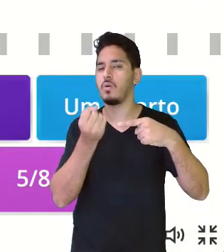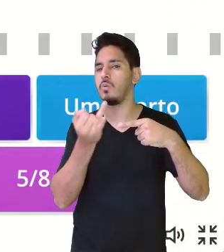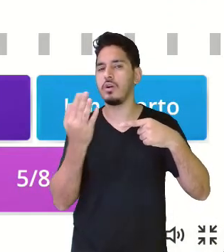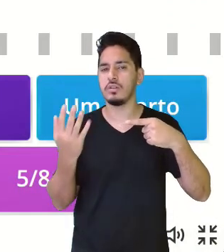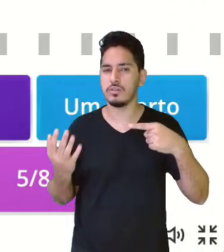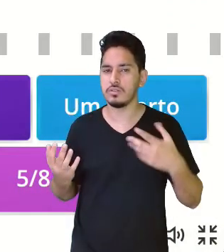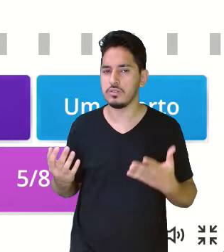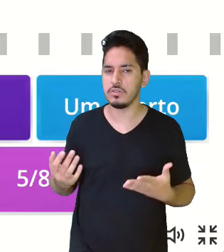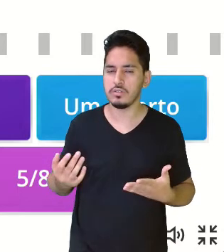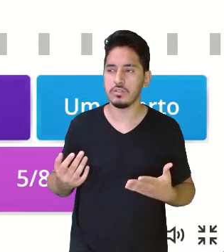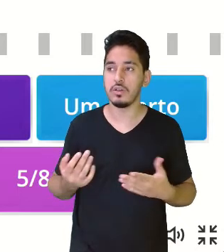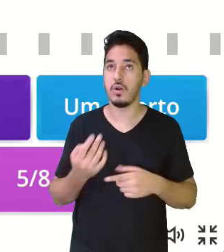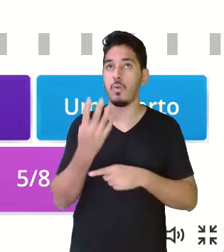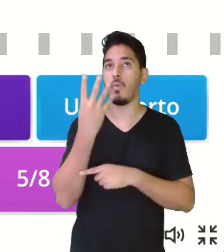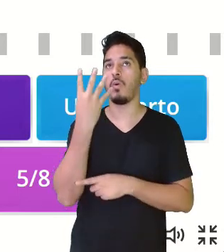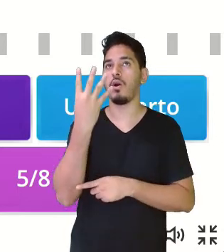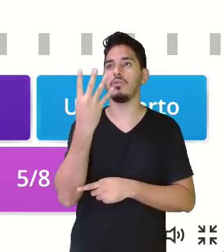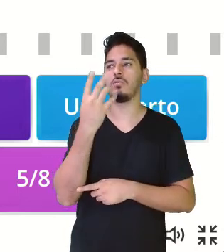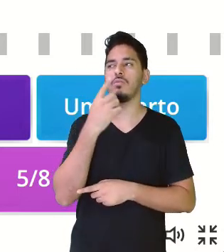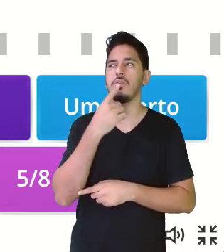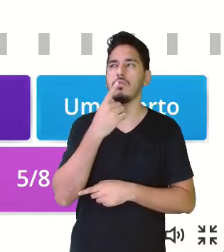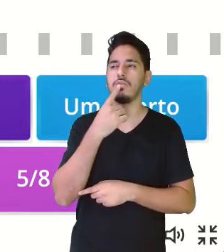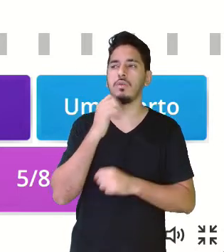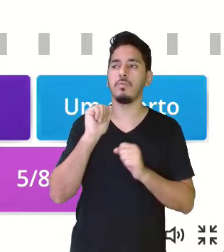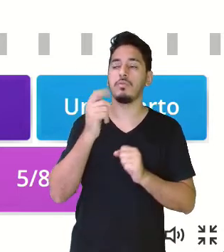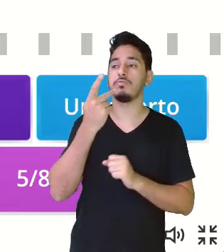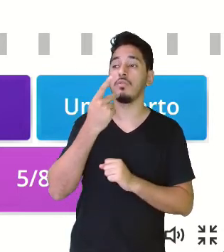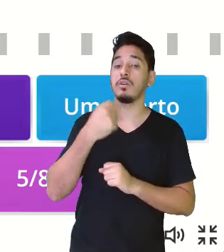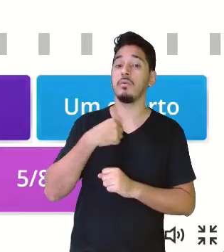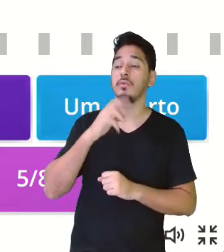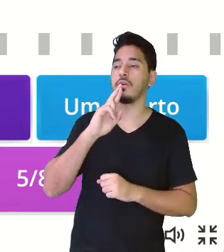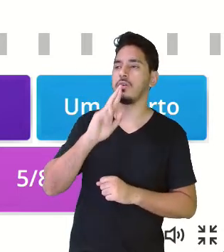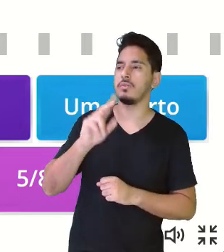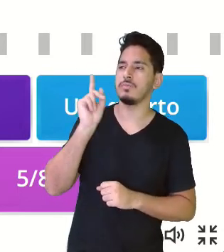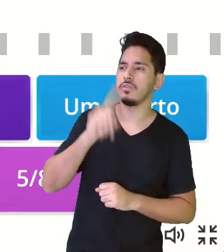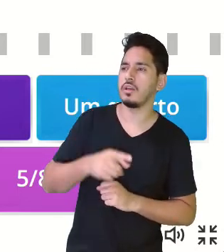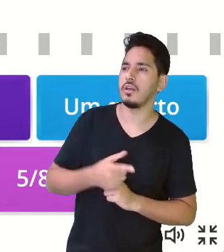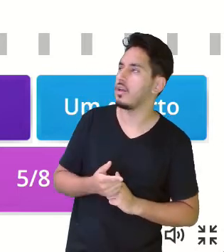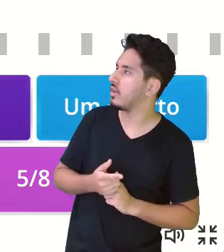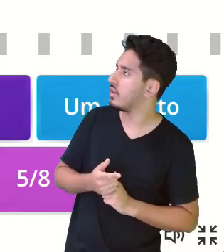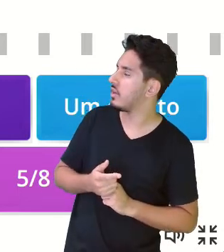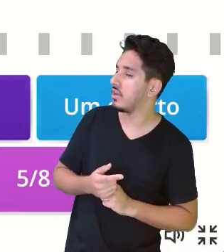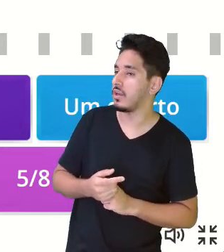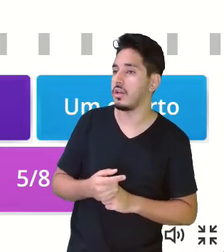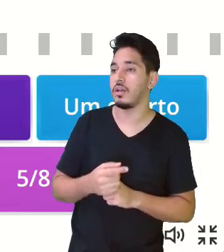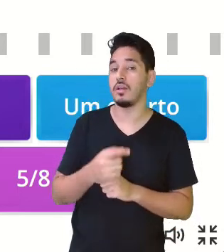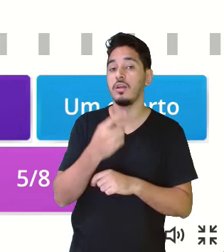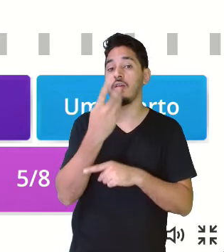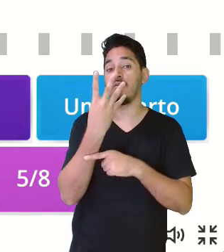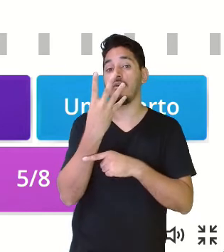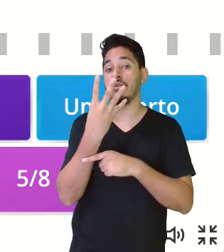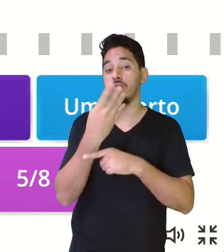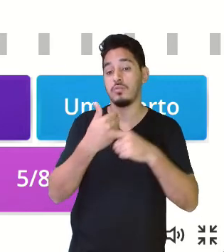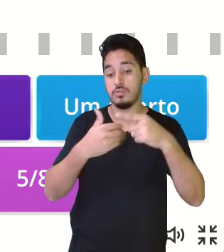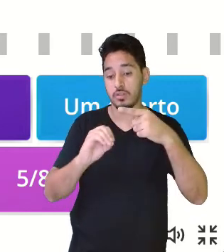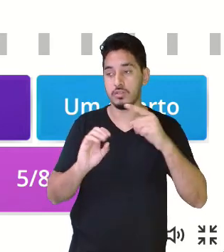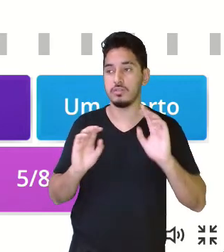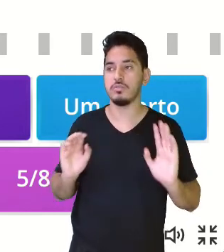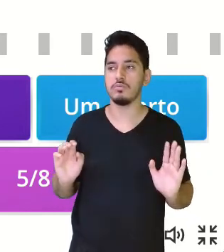Quantas partes? 4. Então, eu posso dizer que a minha resposta é 4